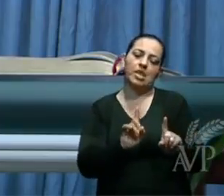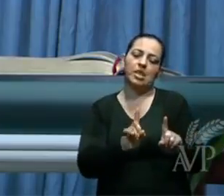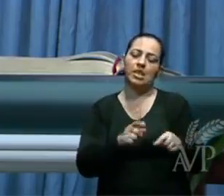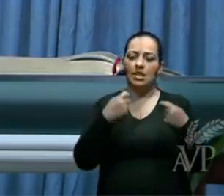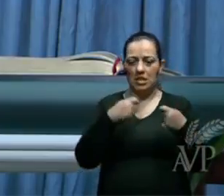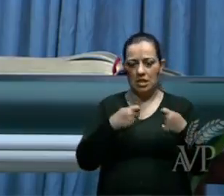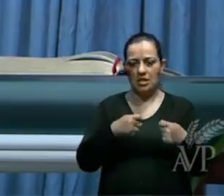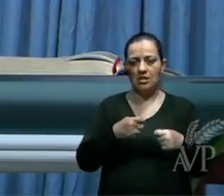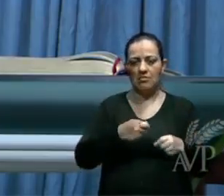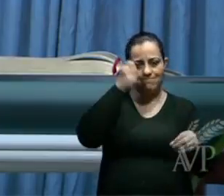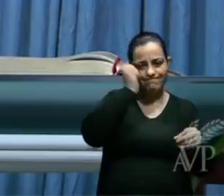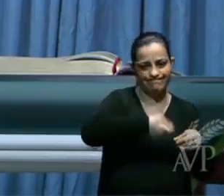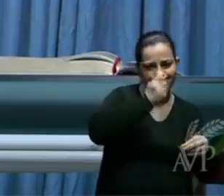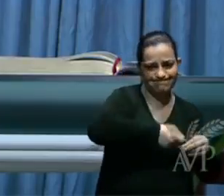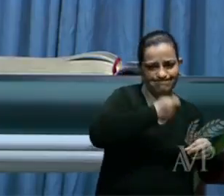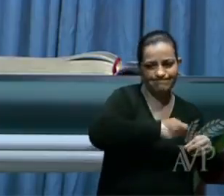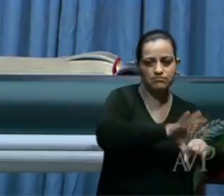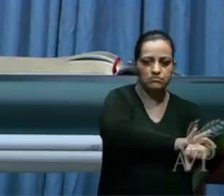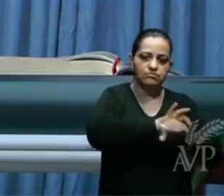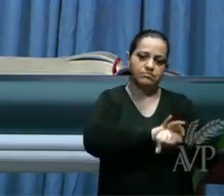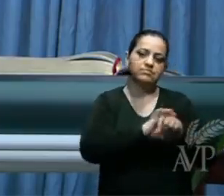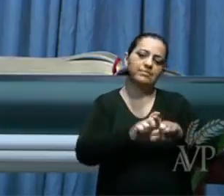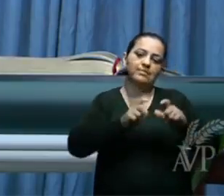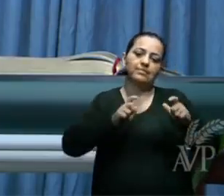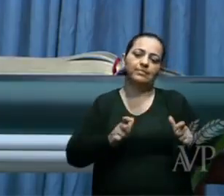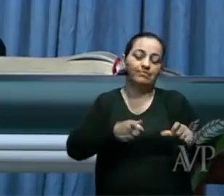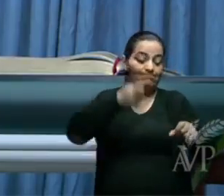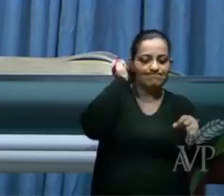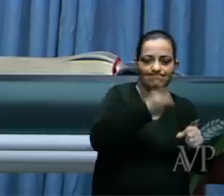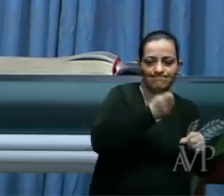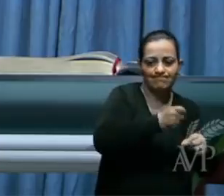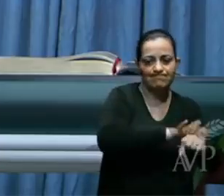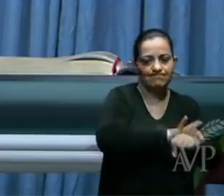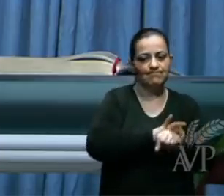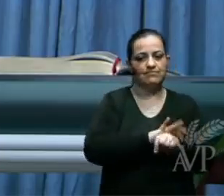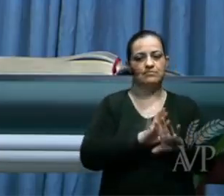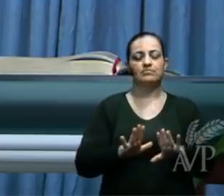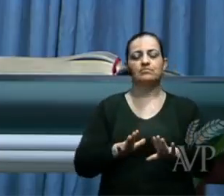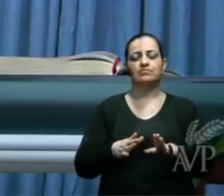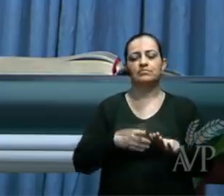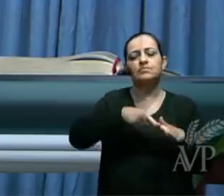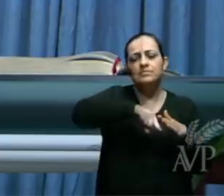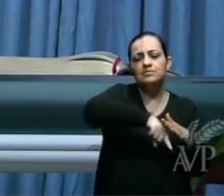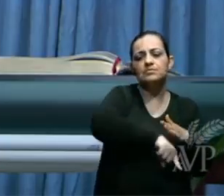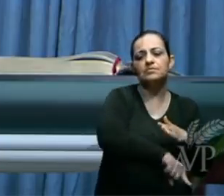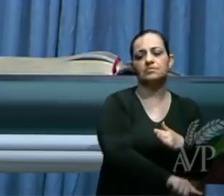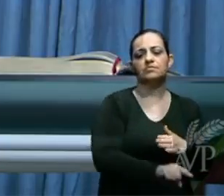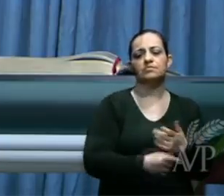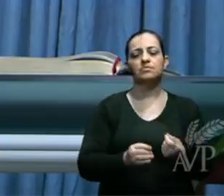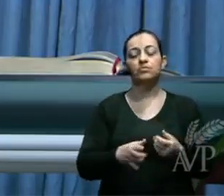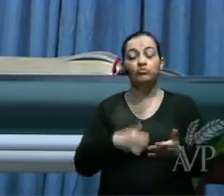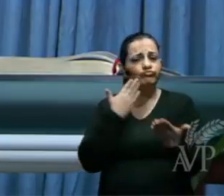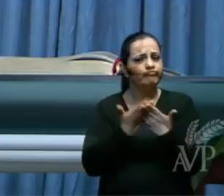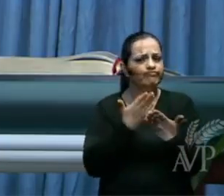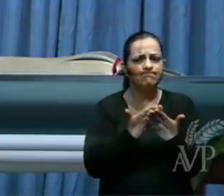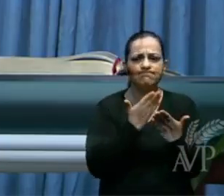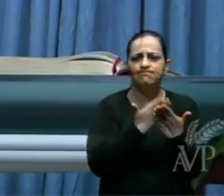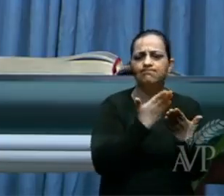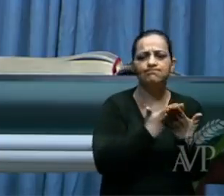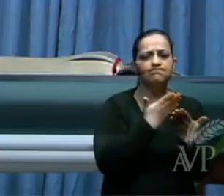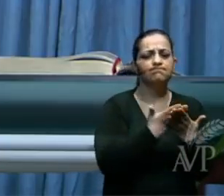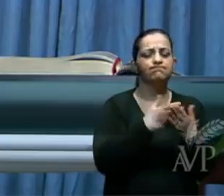vai mais fundo cabe mais fundo como é a mensagem